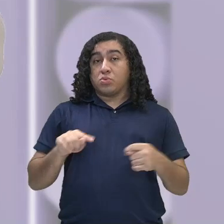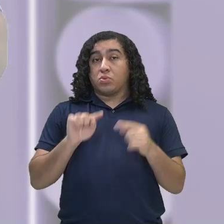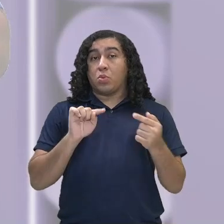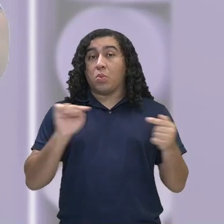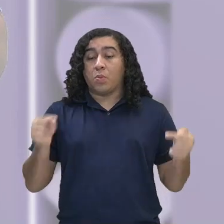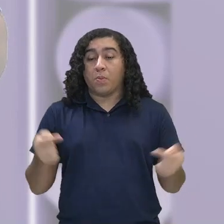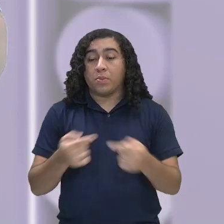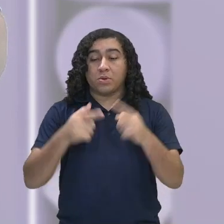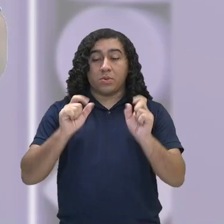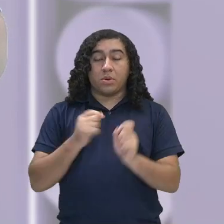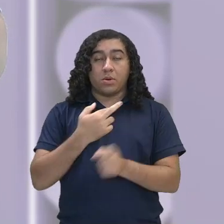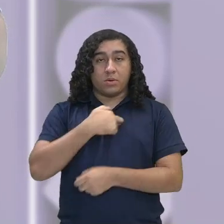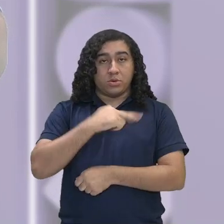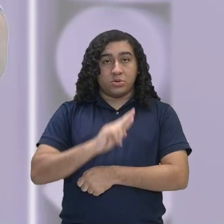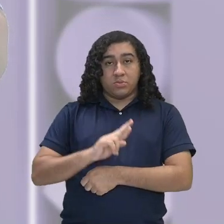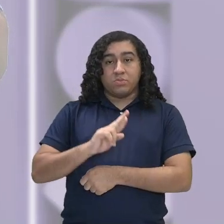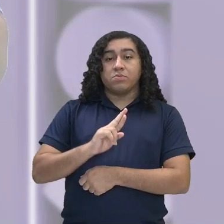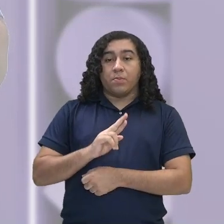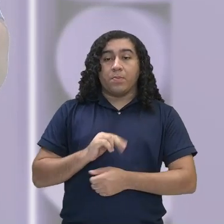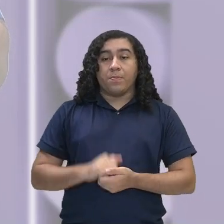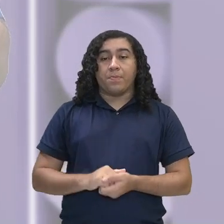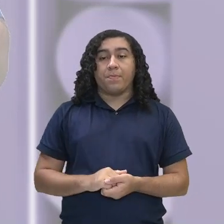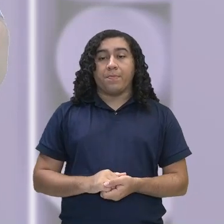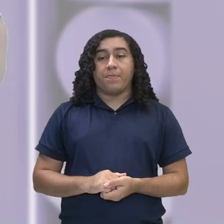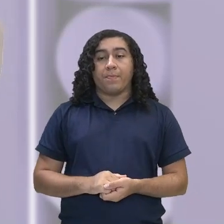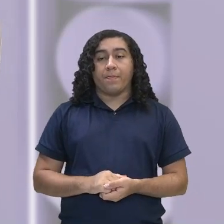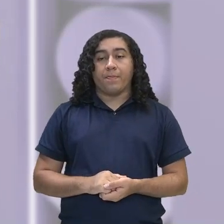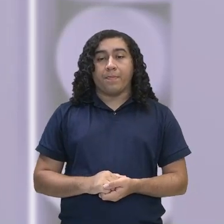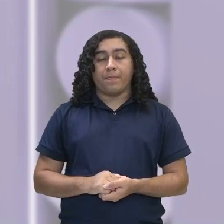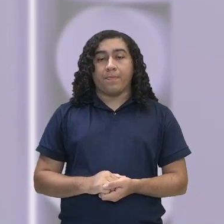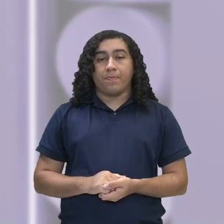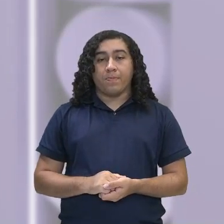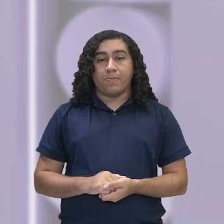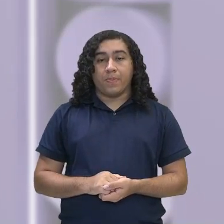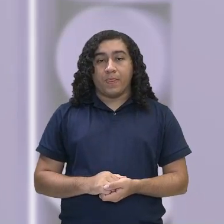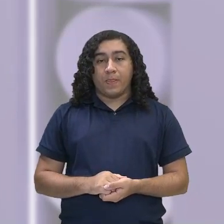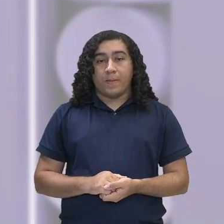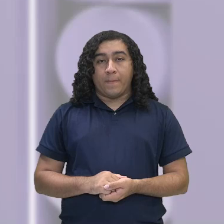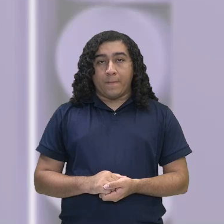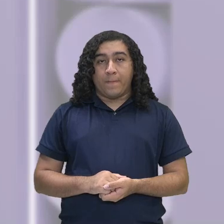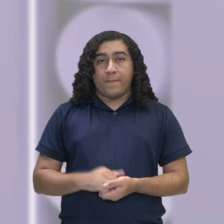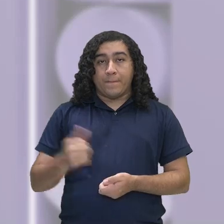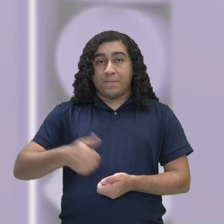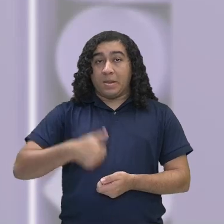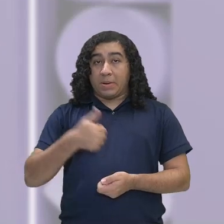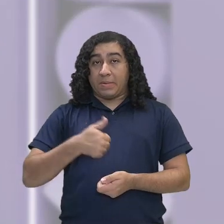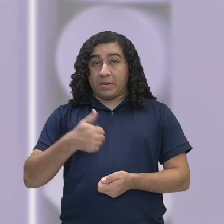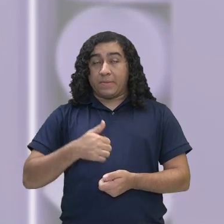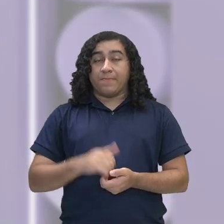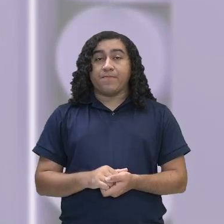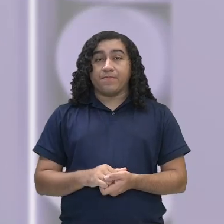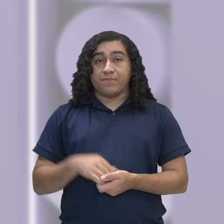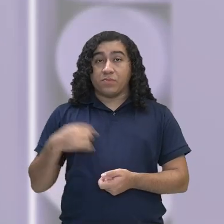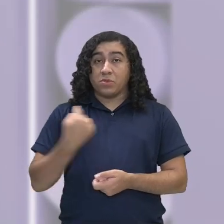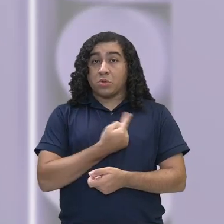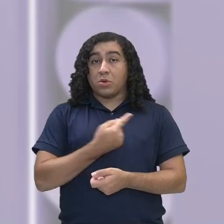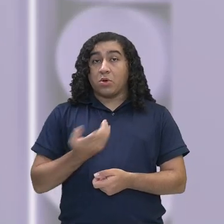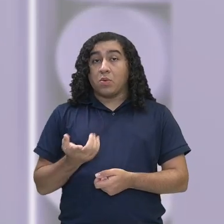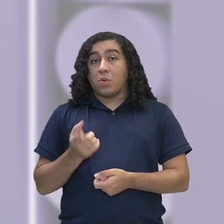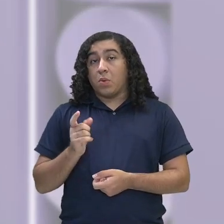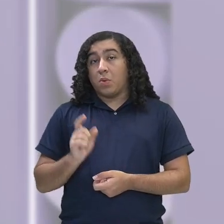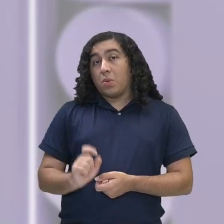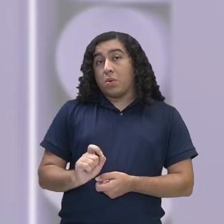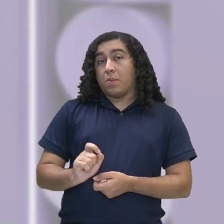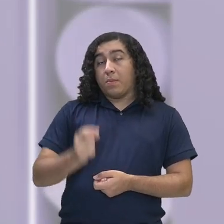questão religiosa, né? No primeiro momento eu vou te convidar para juntos e juntas pensarmos a